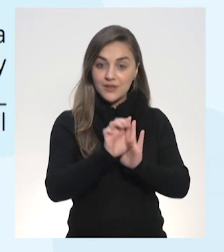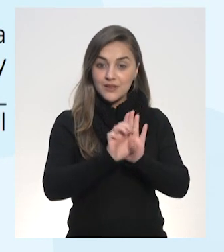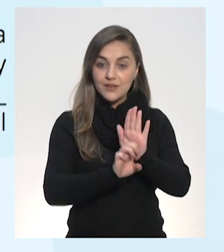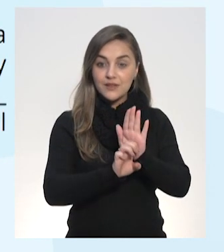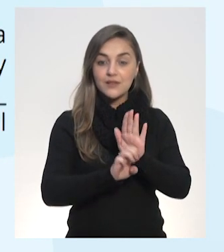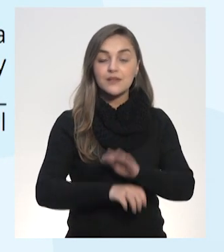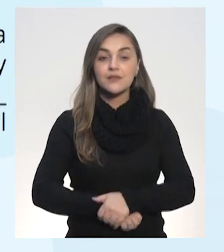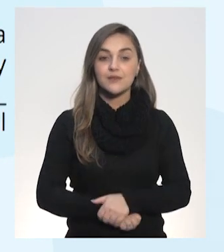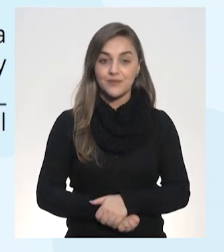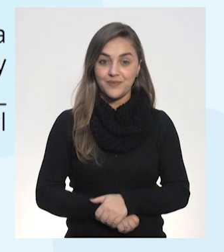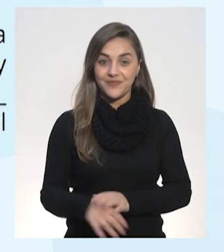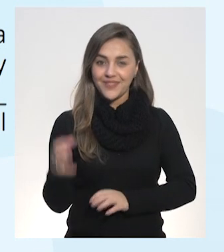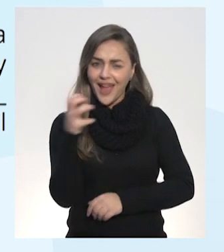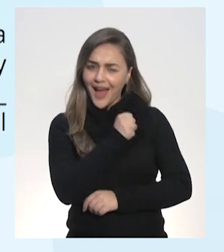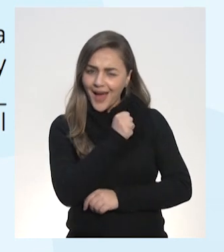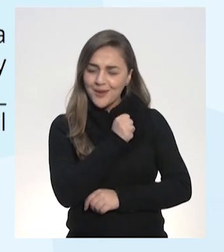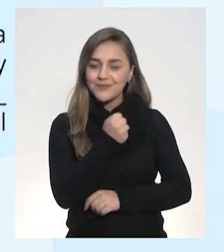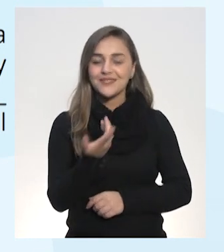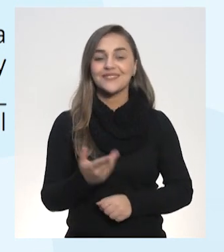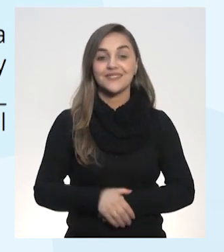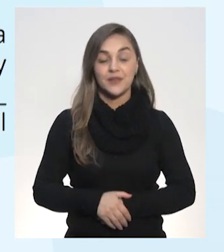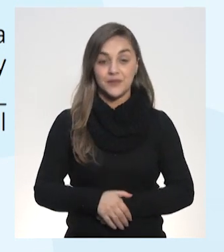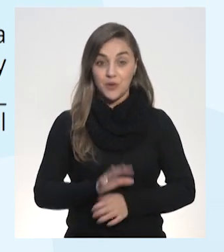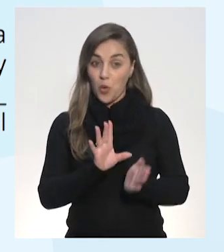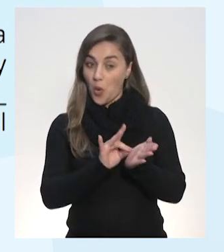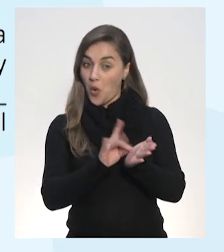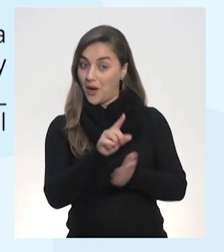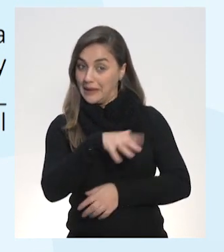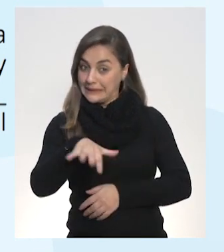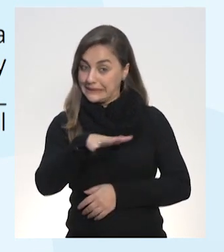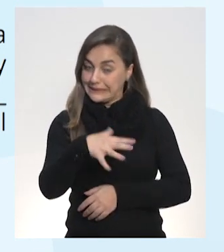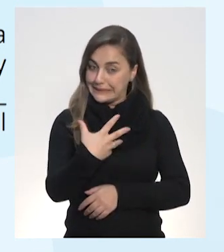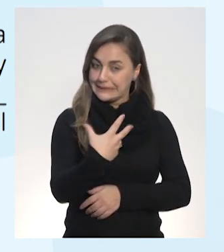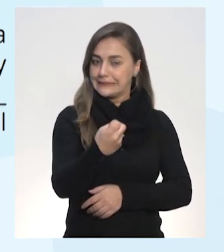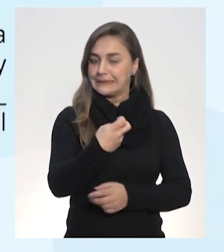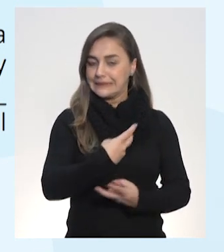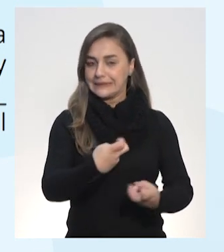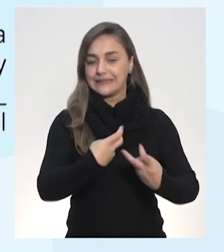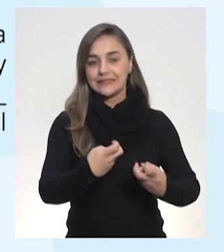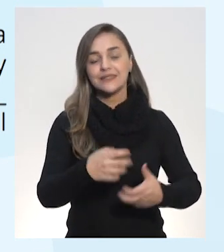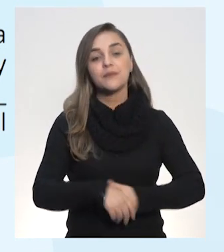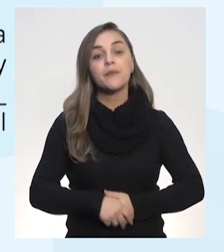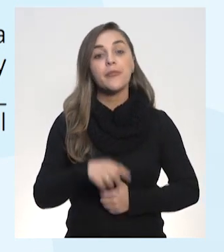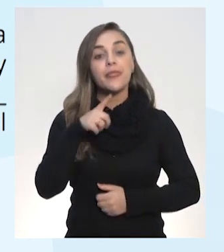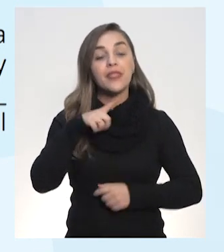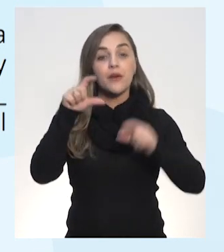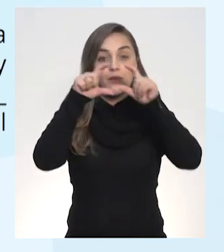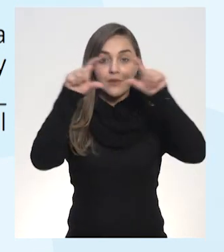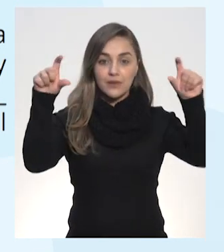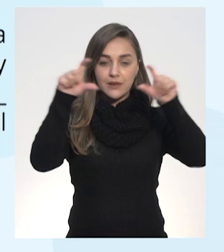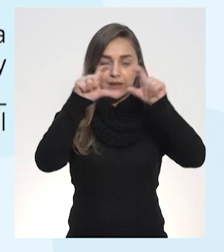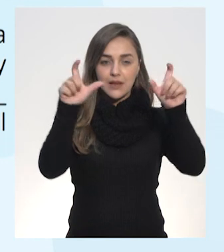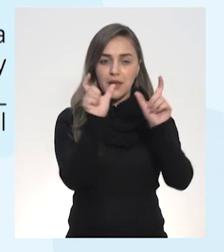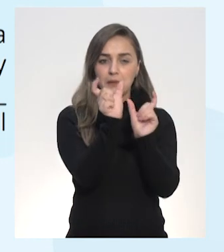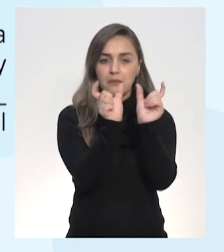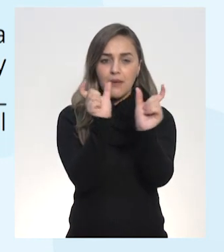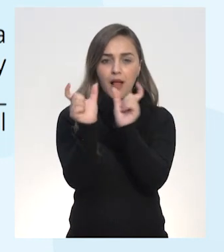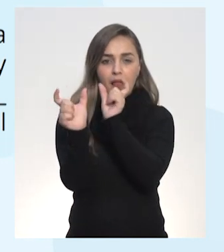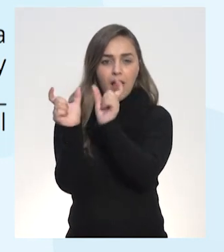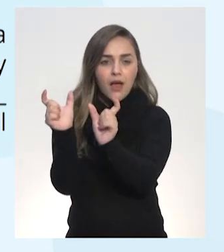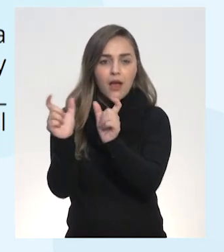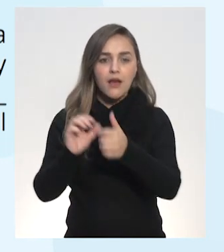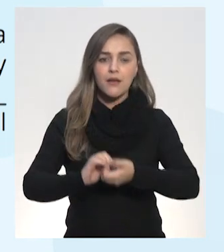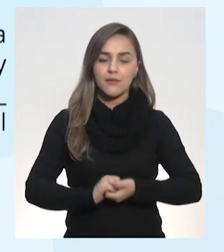pessoal pega a cola, o diretor, isso. Olha só, tá bem simples, agora você tem essas palavras em cima, e o enunciado está falando, complete the